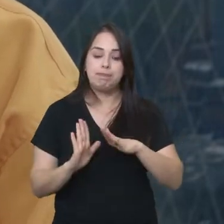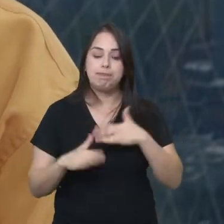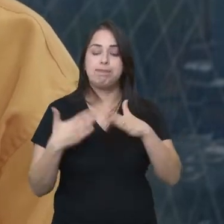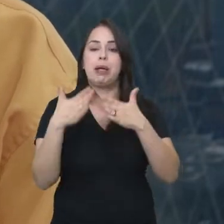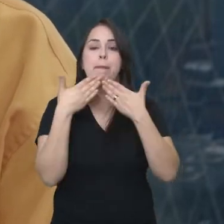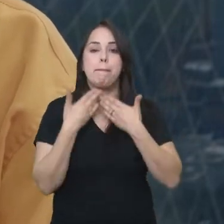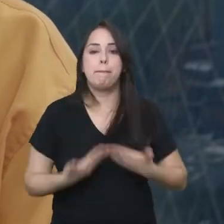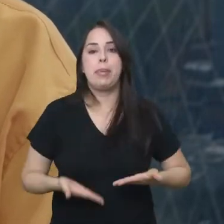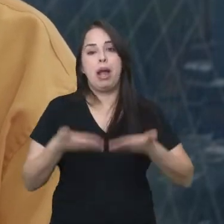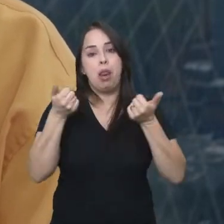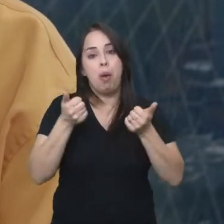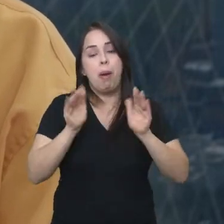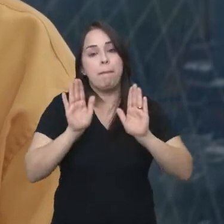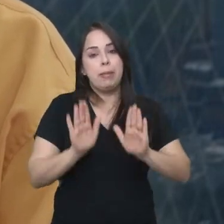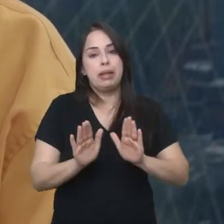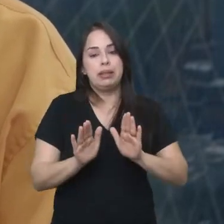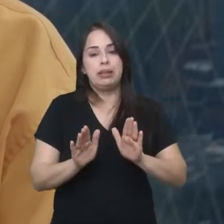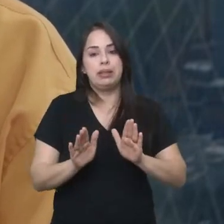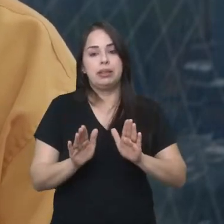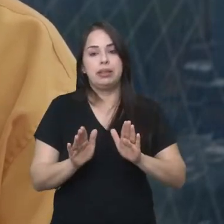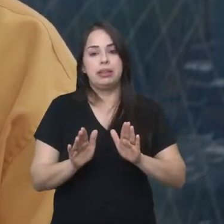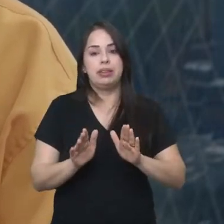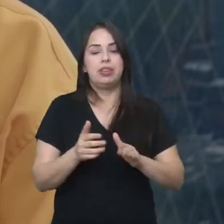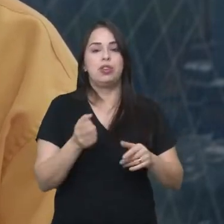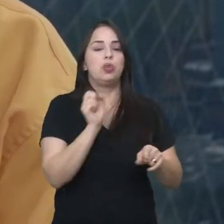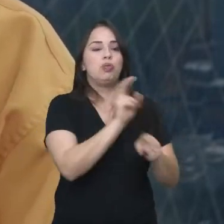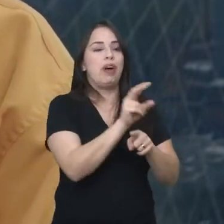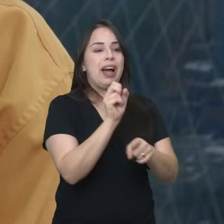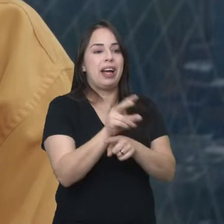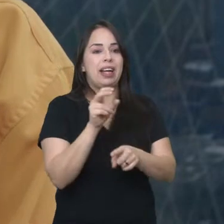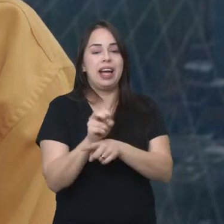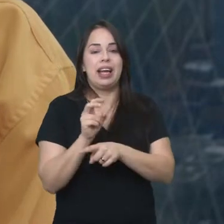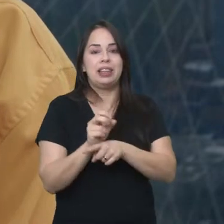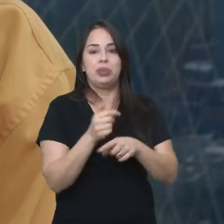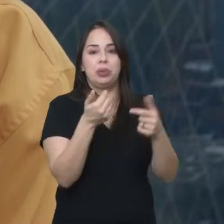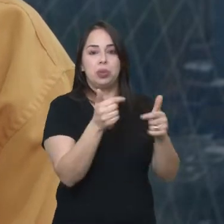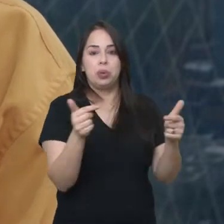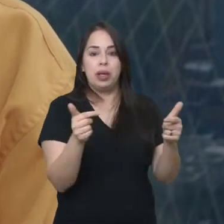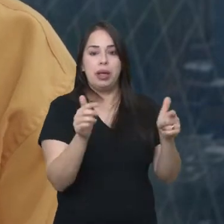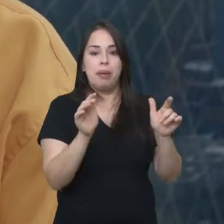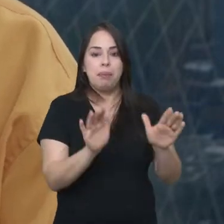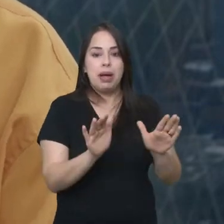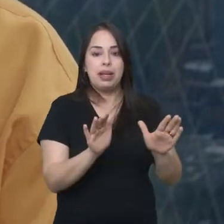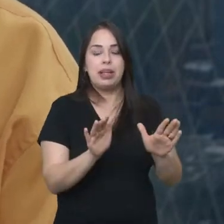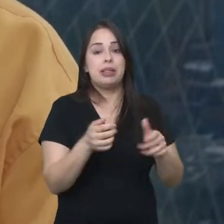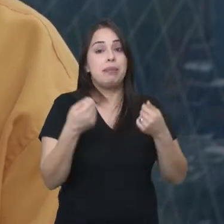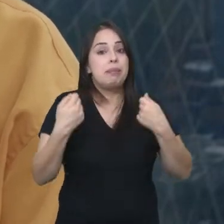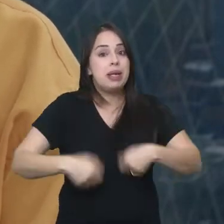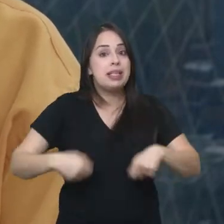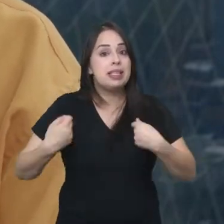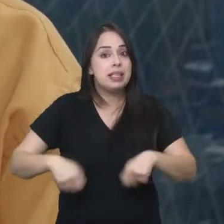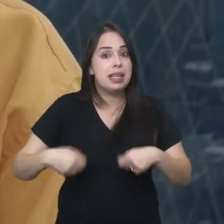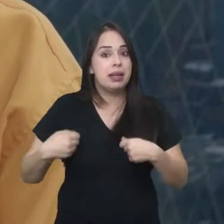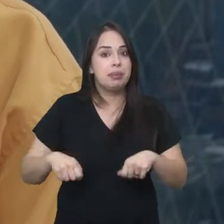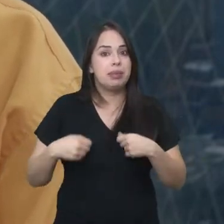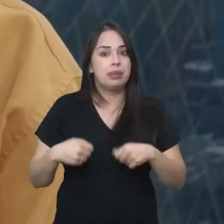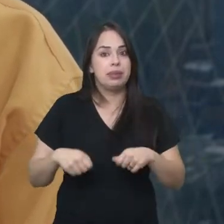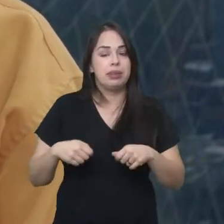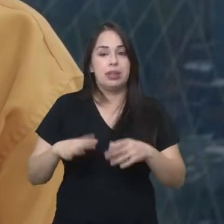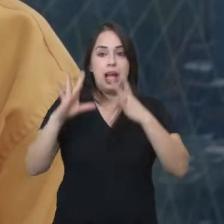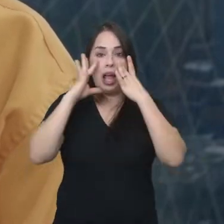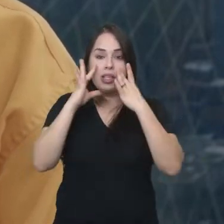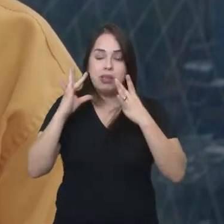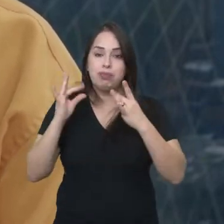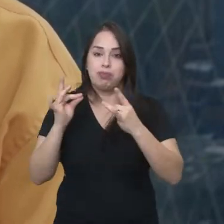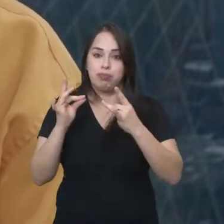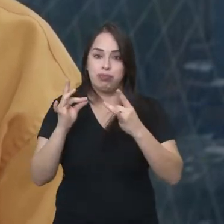município não temos vaga de criança fora da creche, mas necessitamos que tenha uma maior